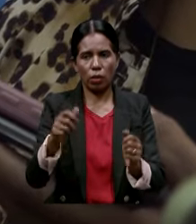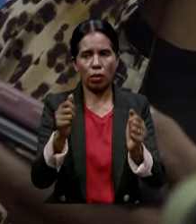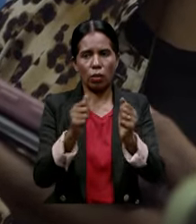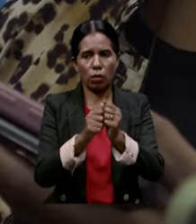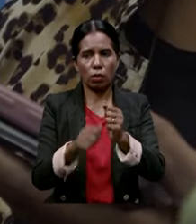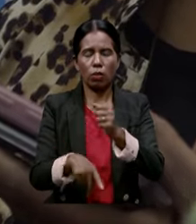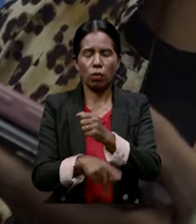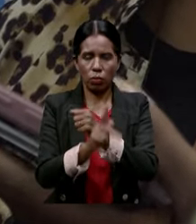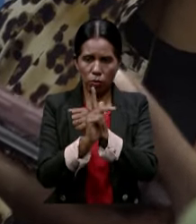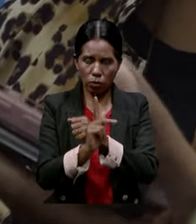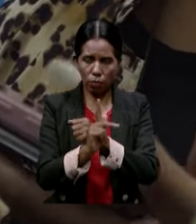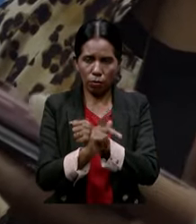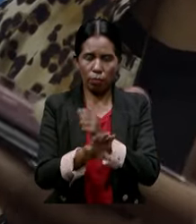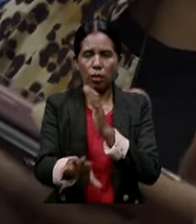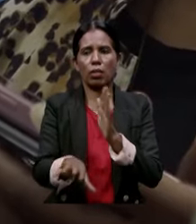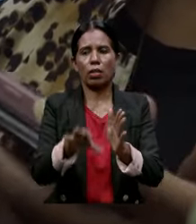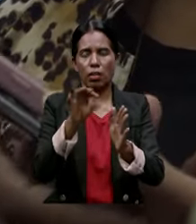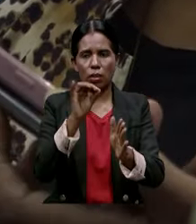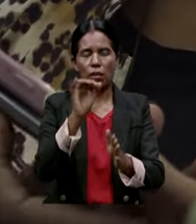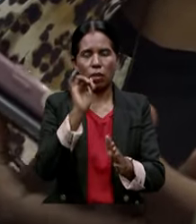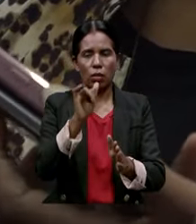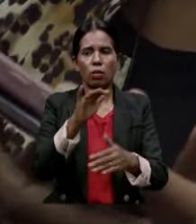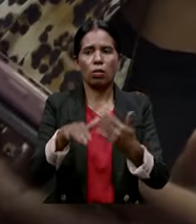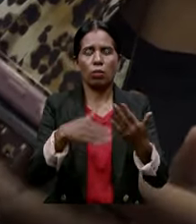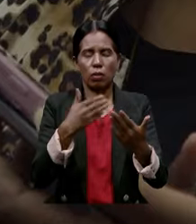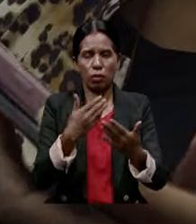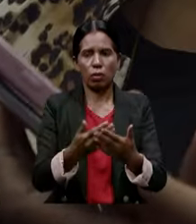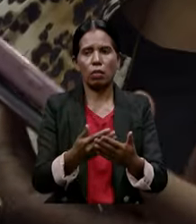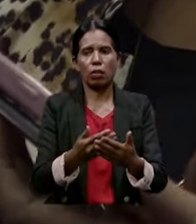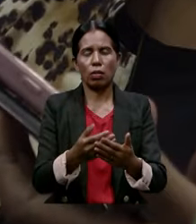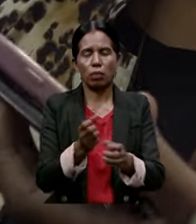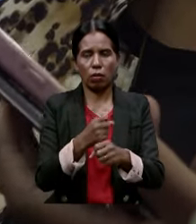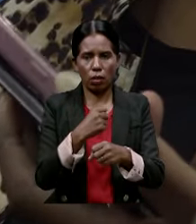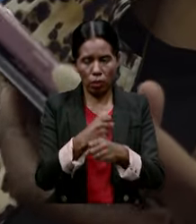ou conto, ele é a maioria absoluta, cara, para halo, né?